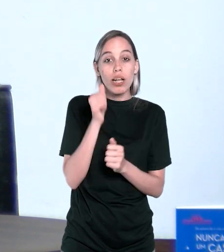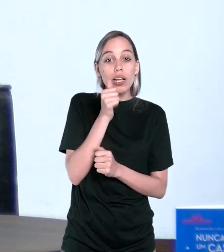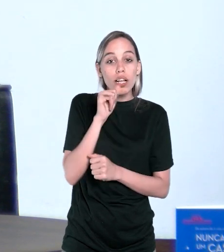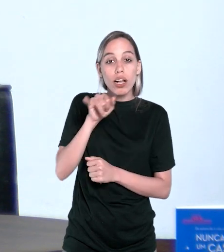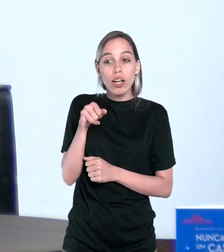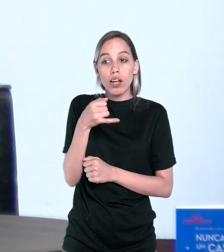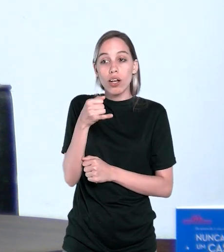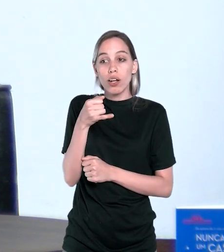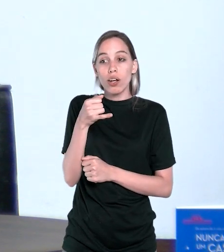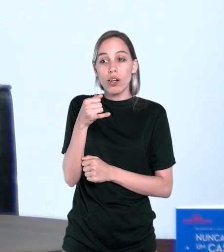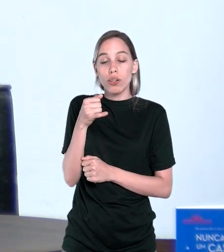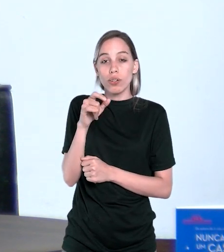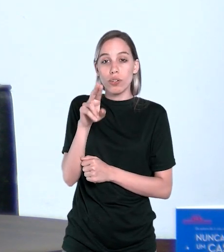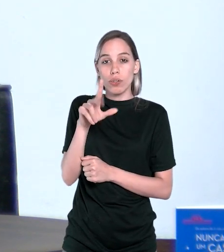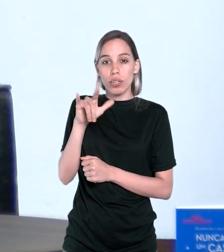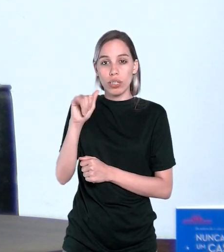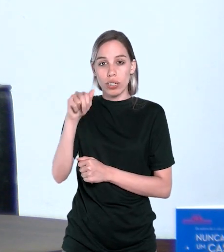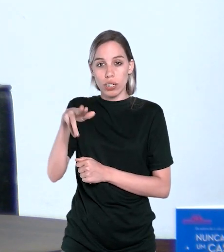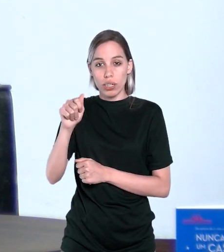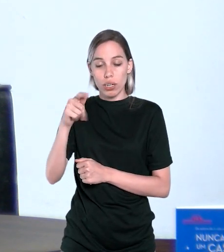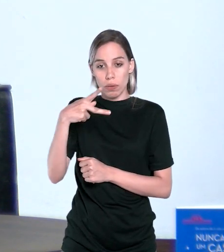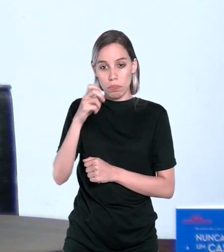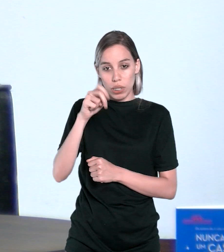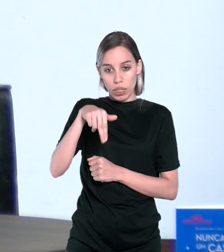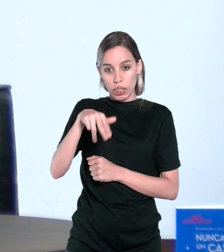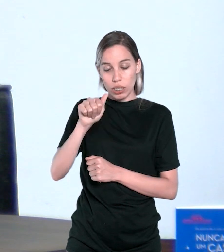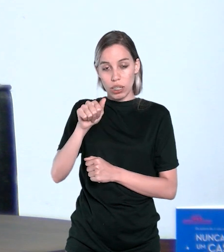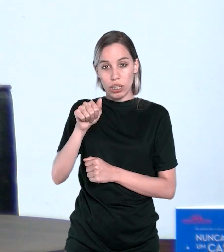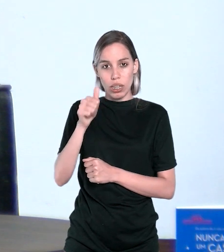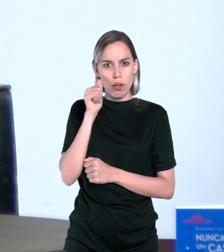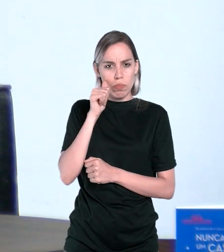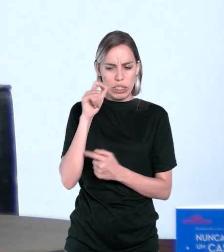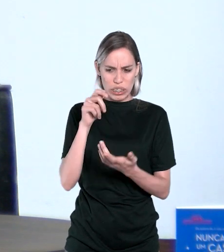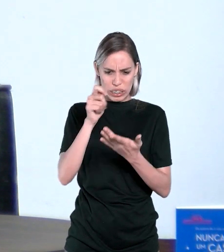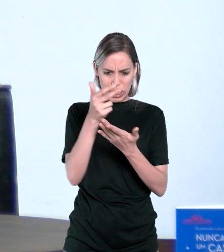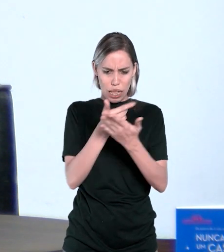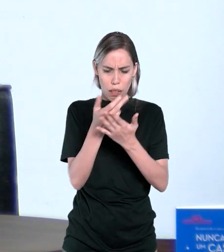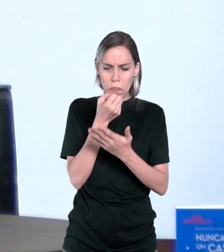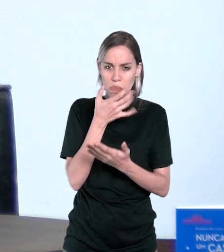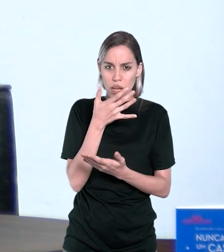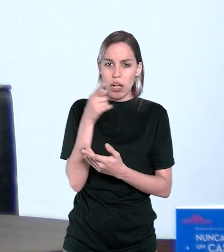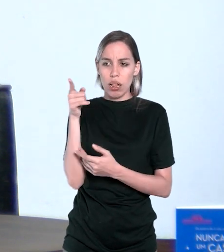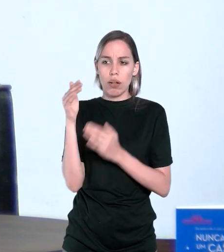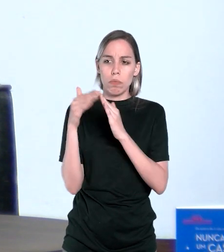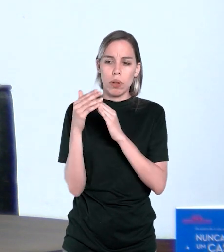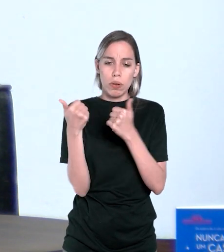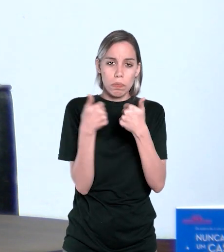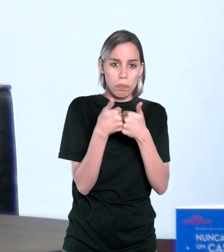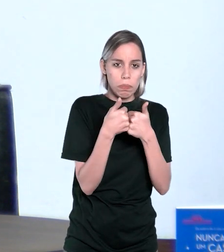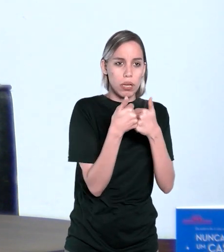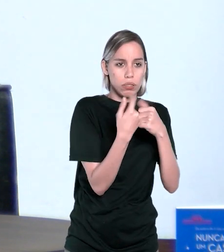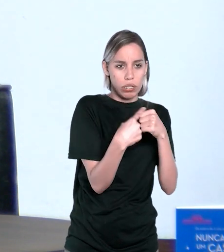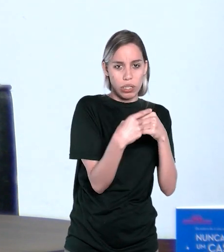ilustradora e grande amiga que mora perto de mim, lá na Califórnia. Então a vontade é voltar e escrever,